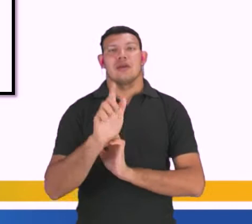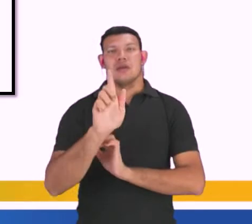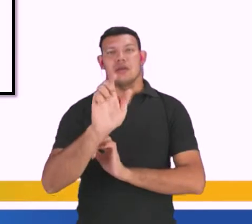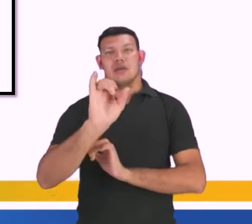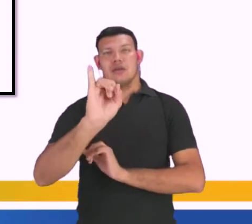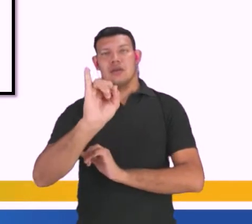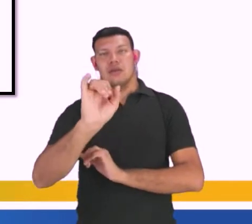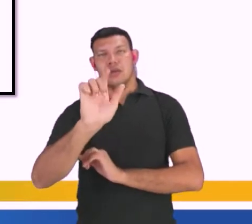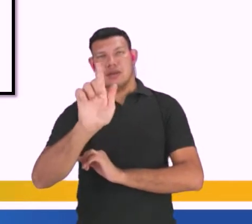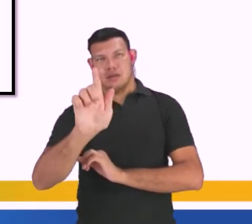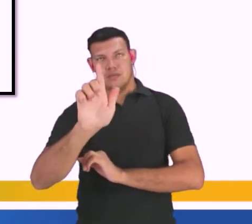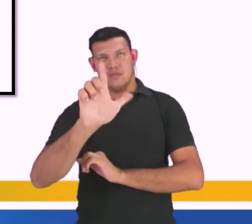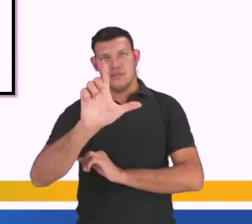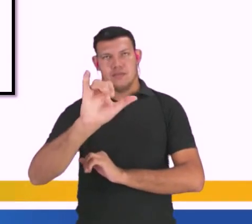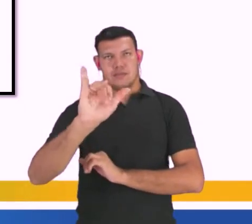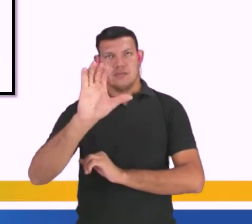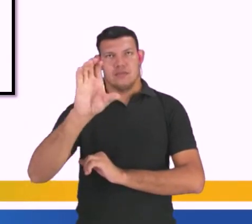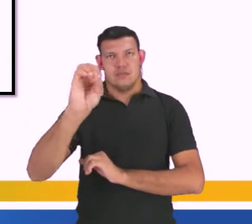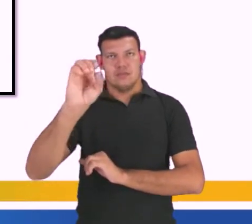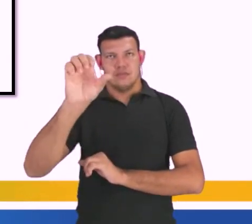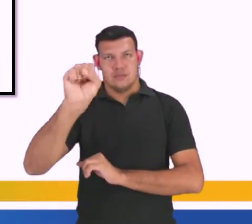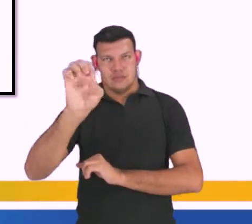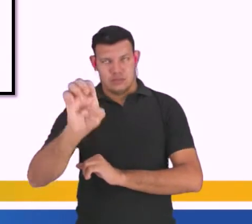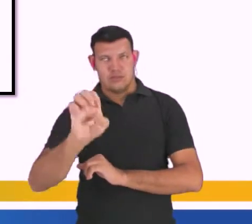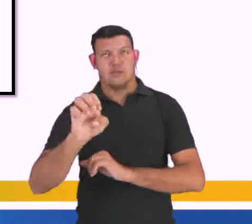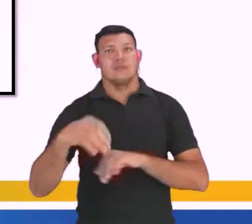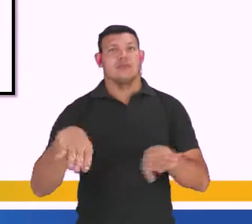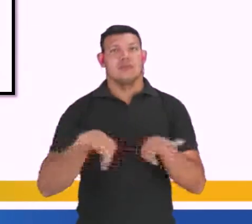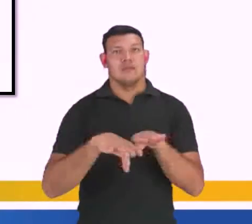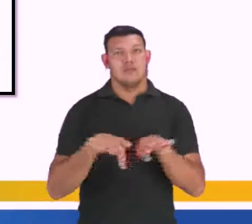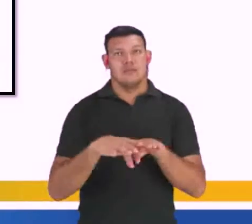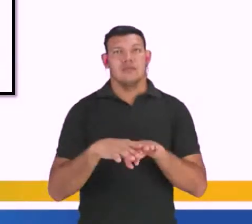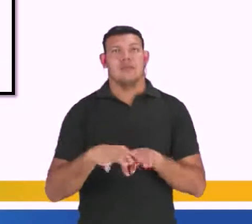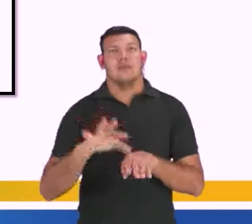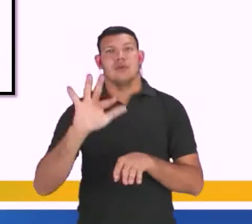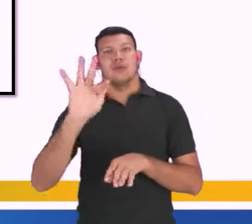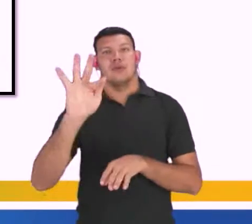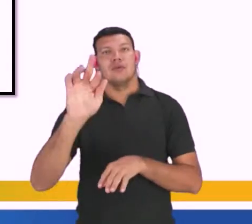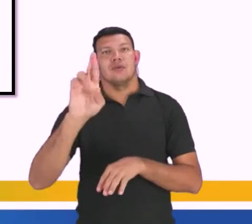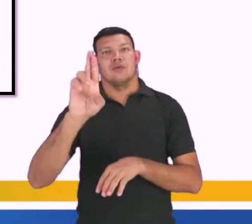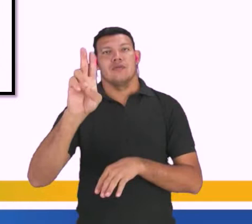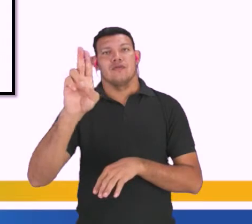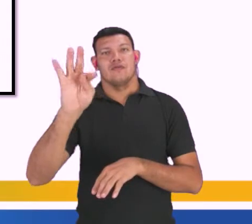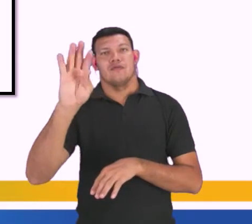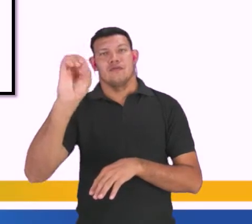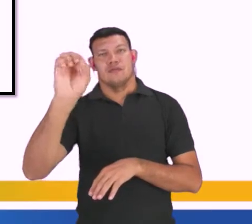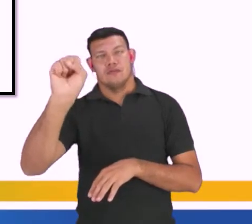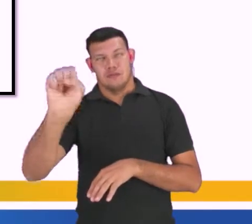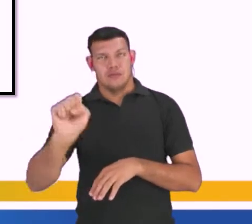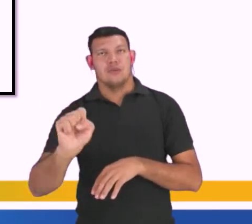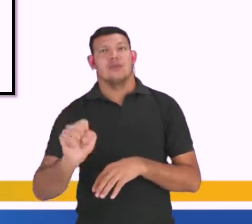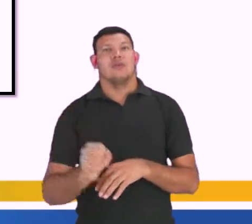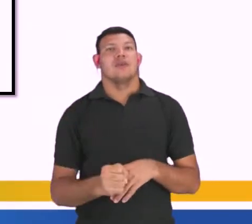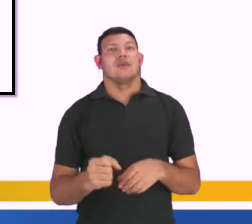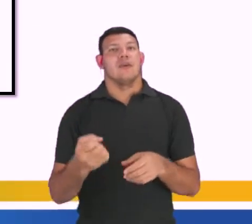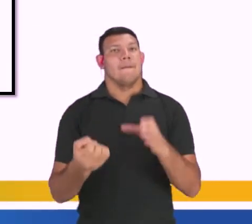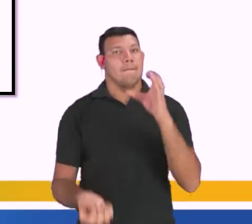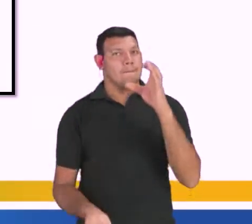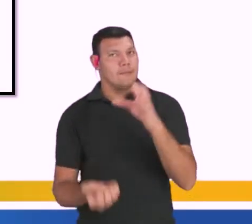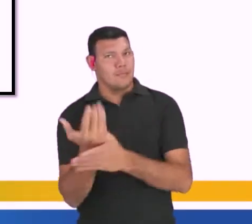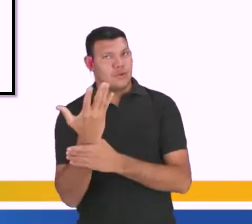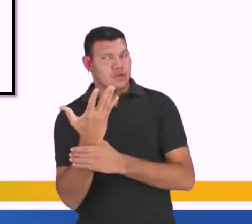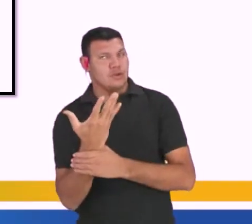E a glicose ou frutose que vai reagir com uma enzima para produzir o etanol e o gás